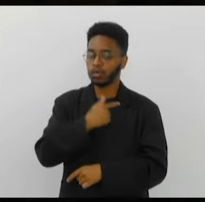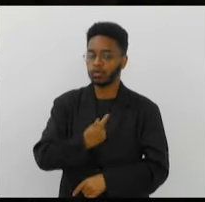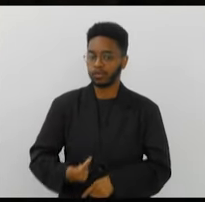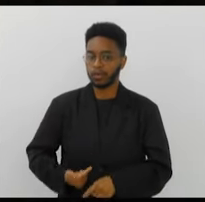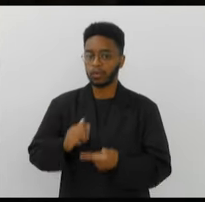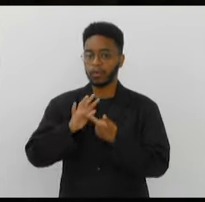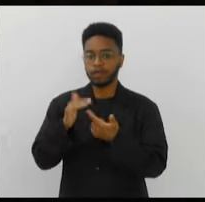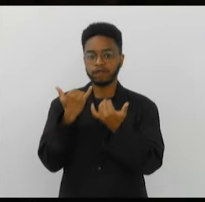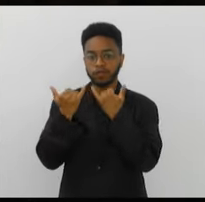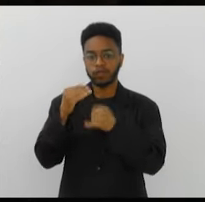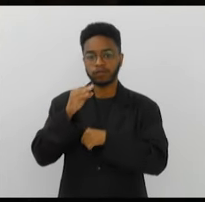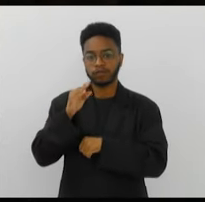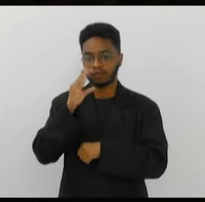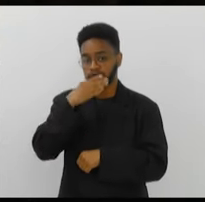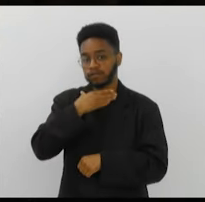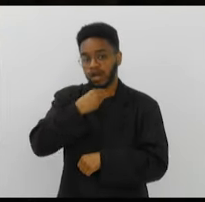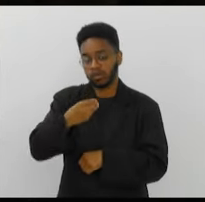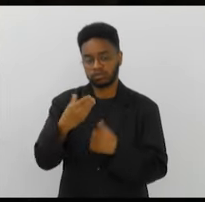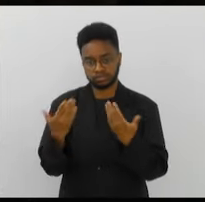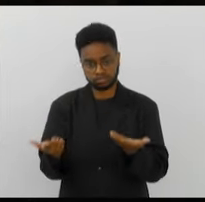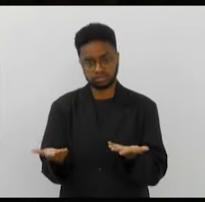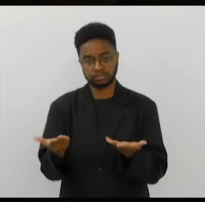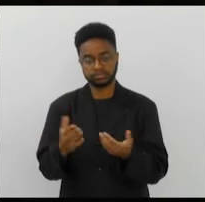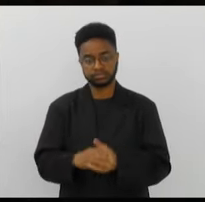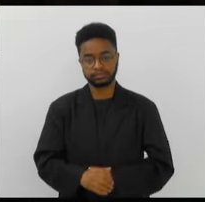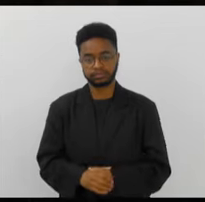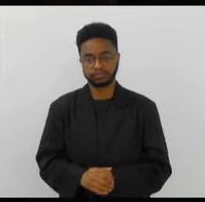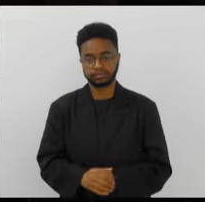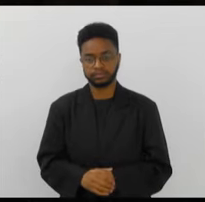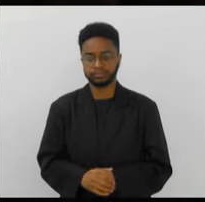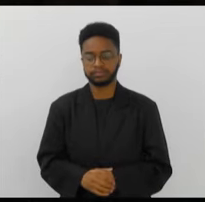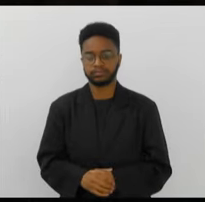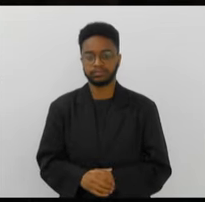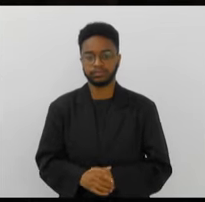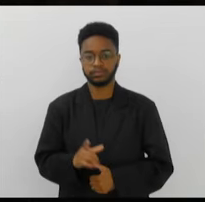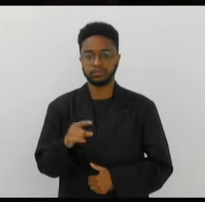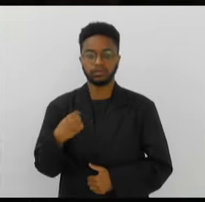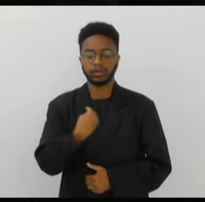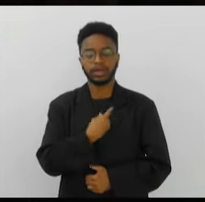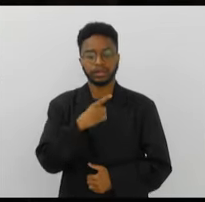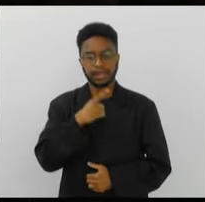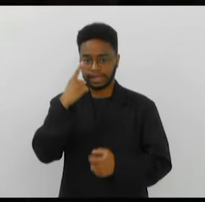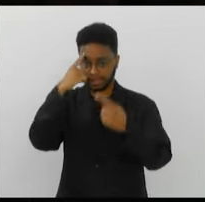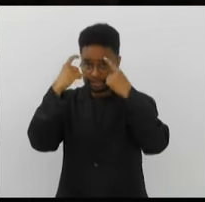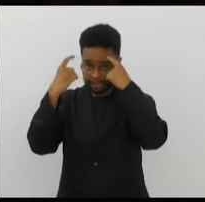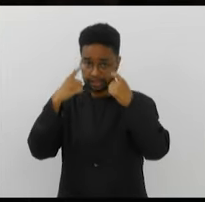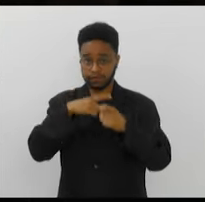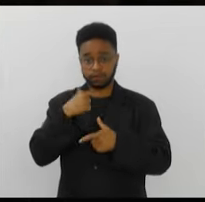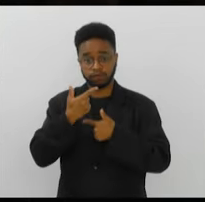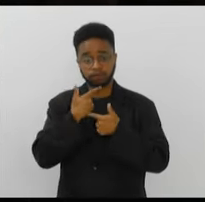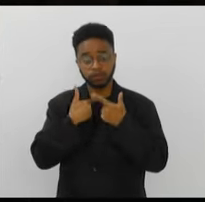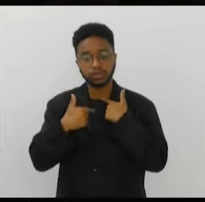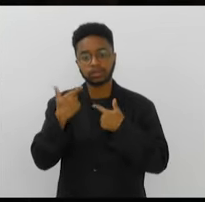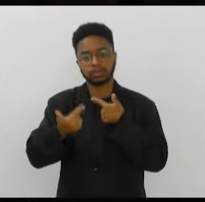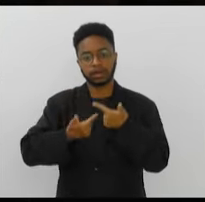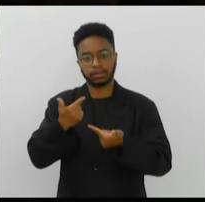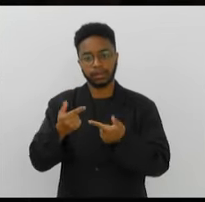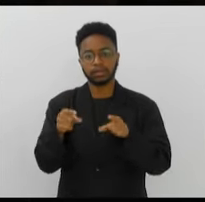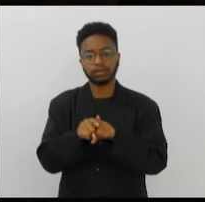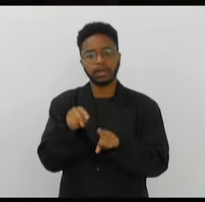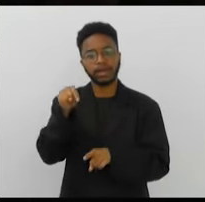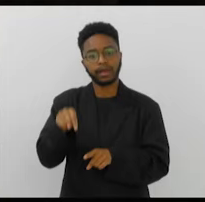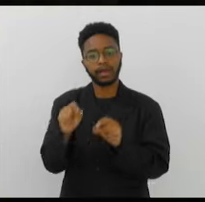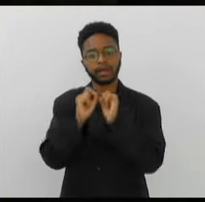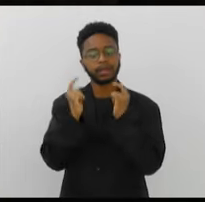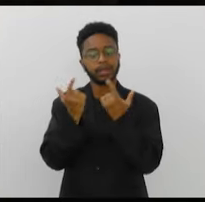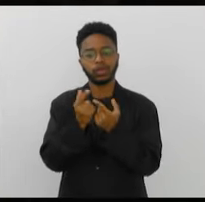desinformação. Então, deputado Carlos Augusto, nós temos ideias, nós temos vontade de trabalhar. O parlamento aqui é um